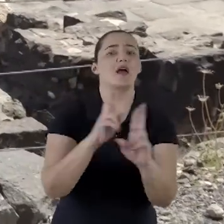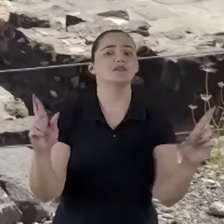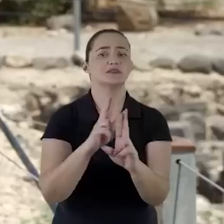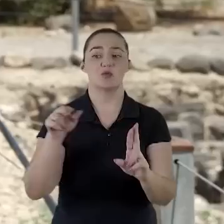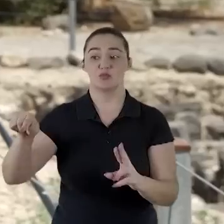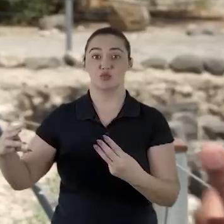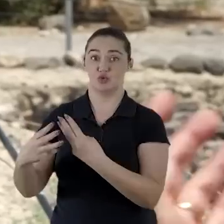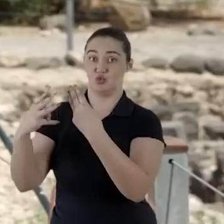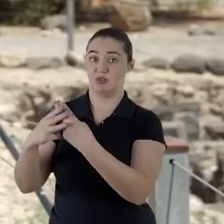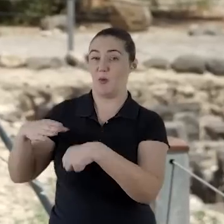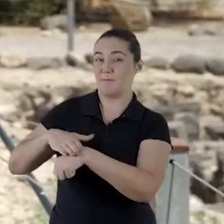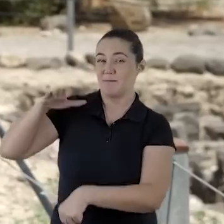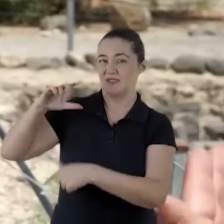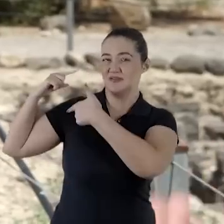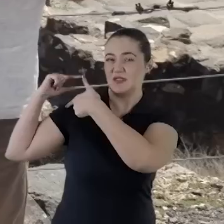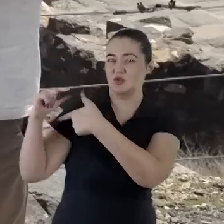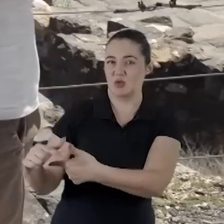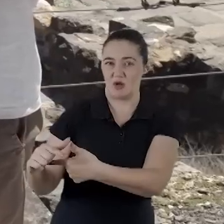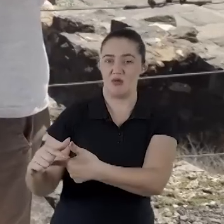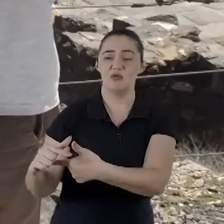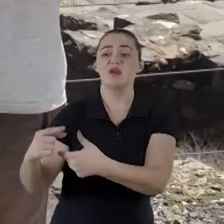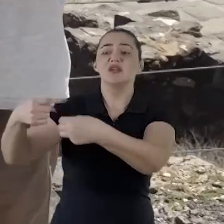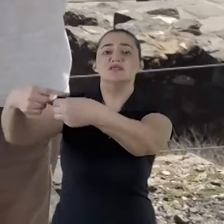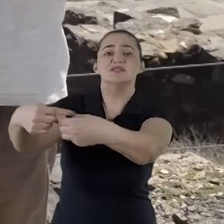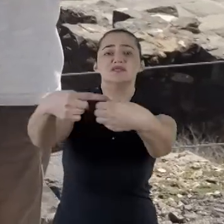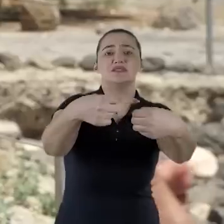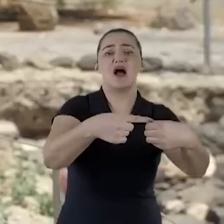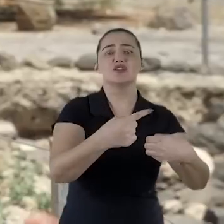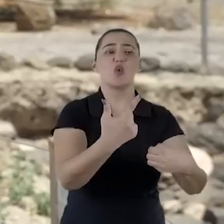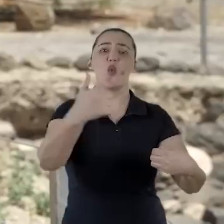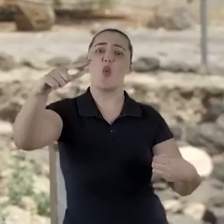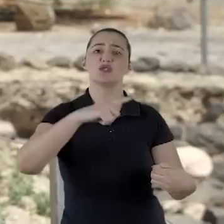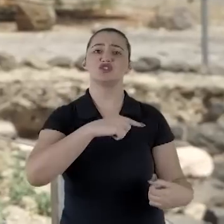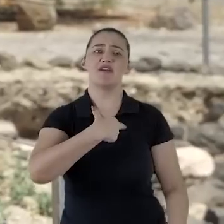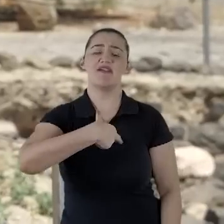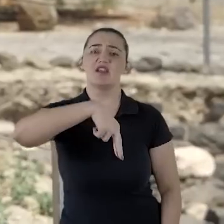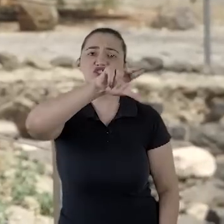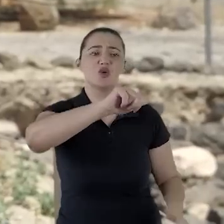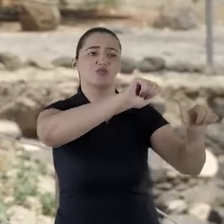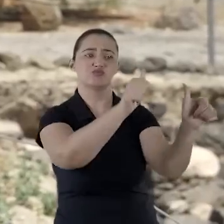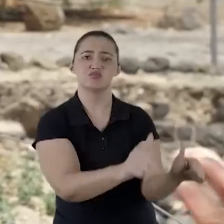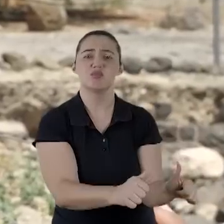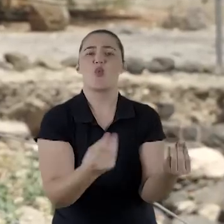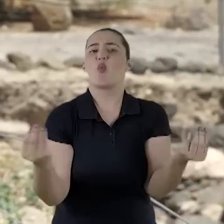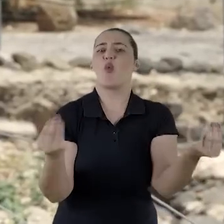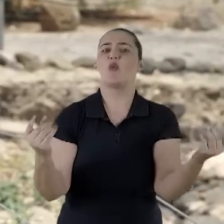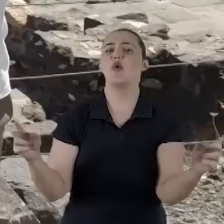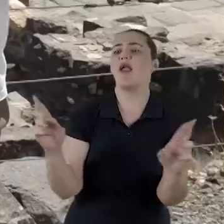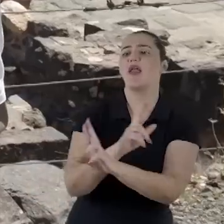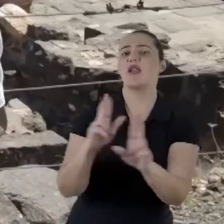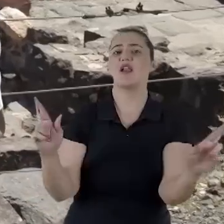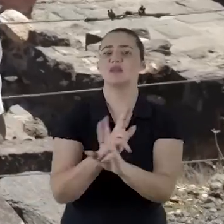mais conservadores com a religião e cidades como esta aqui, como Bet-Shean, que eram tremendamente romanizadas e